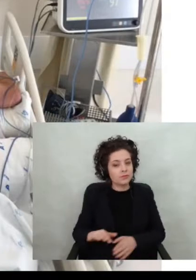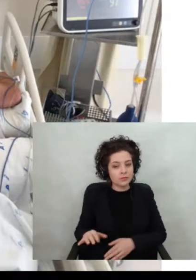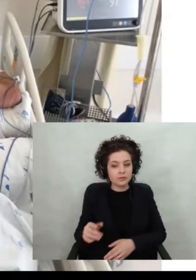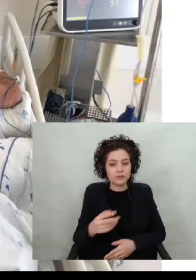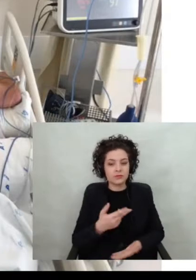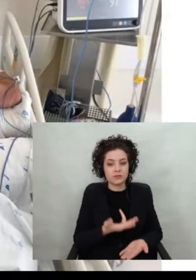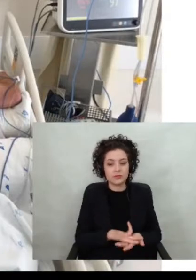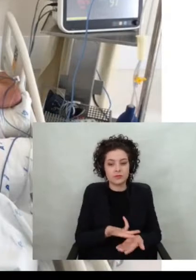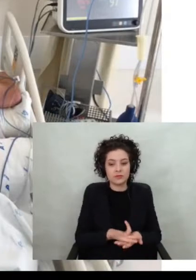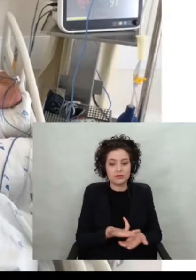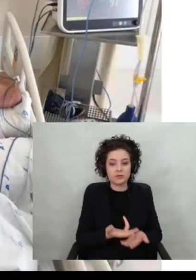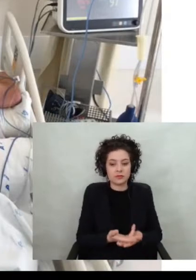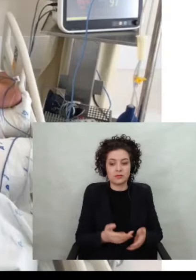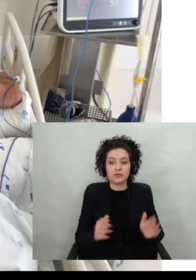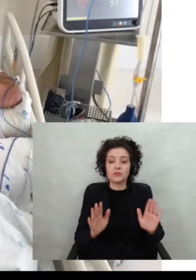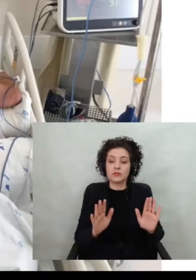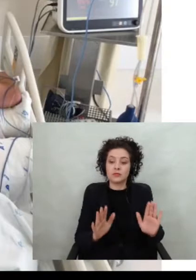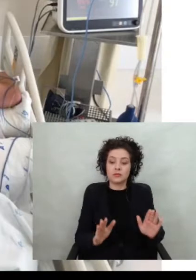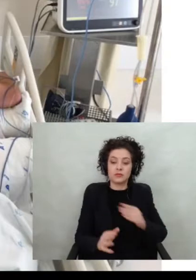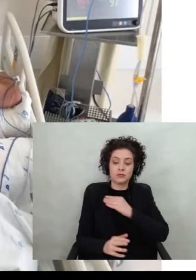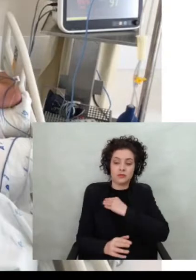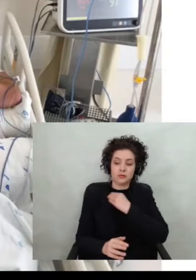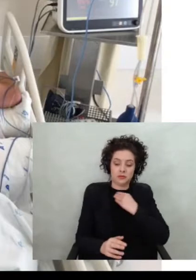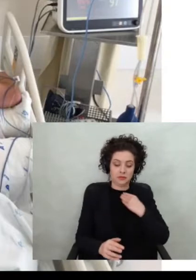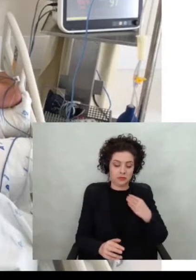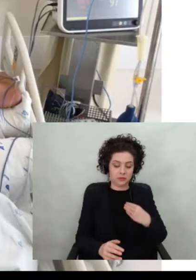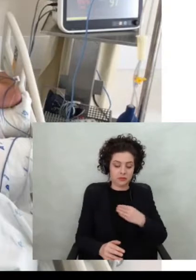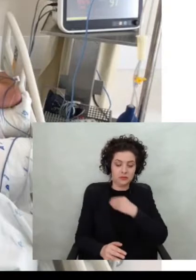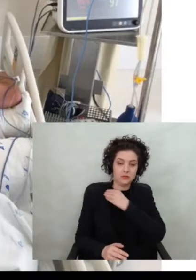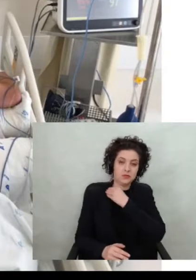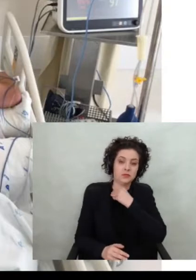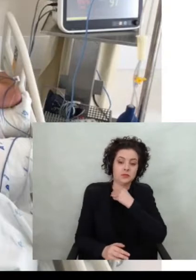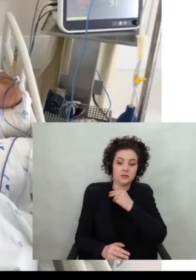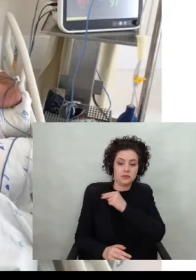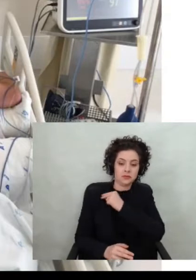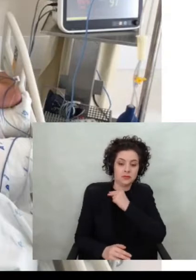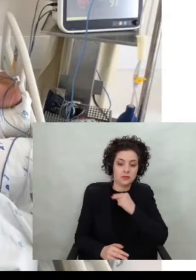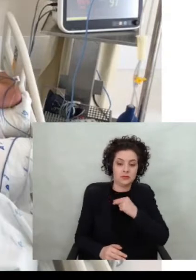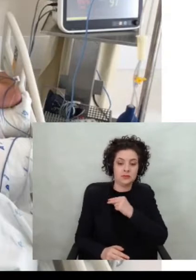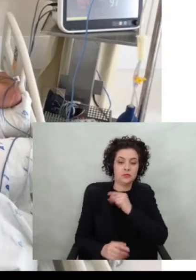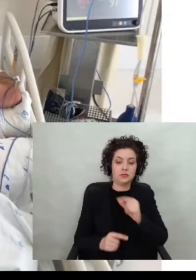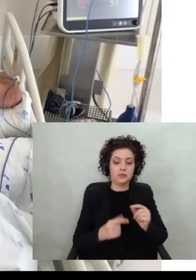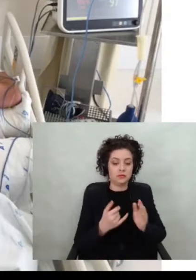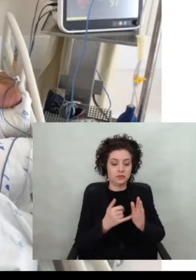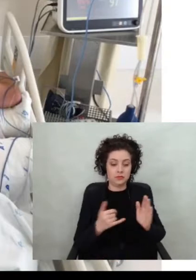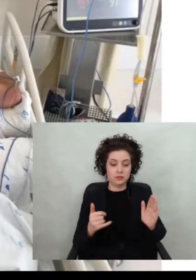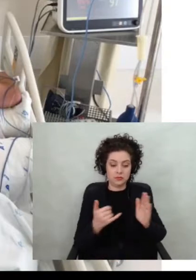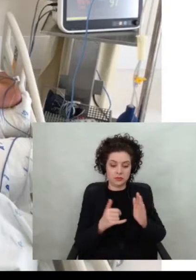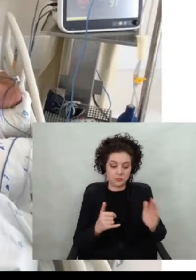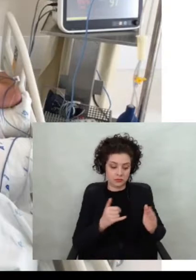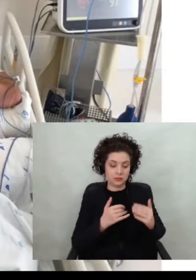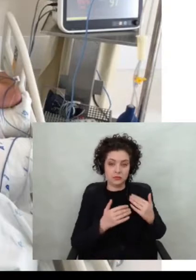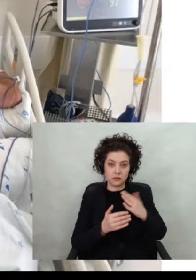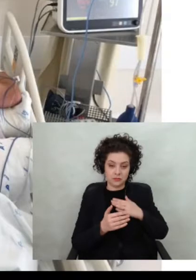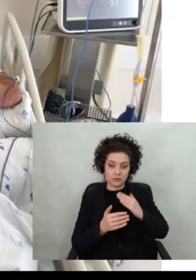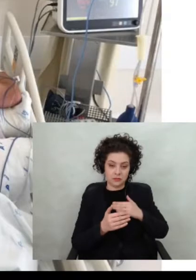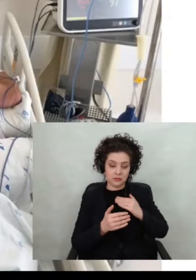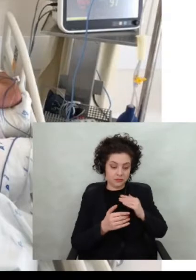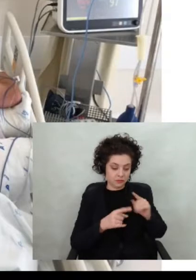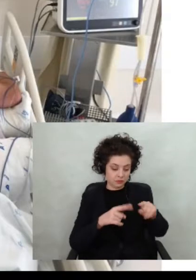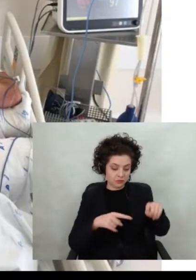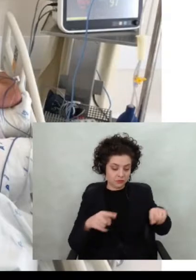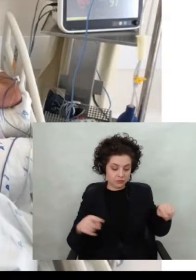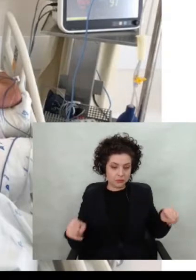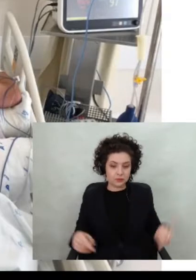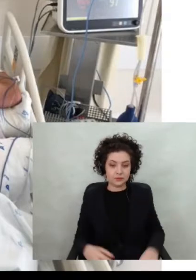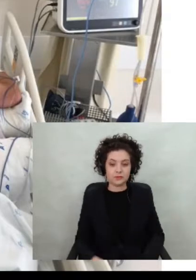já com os dispositivos para fazer eletrocardiograma. E aqui nós temos um outro aspecto muito importante,